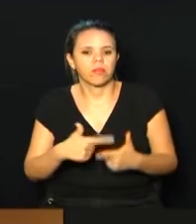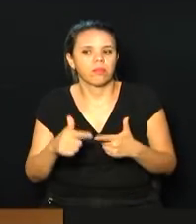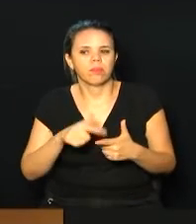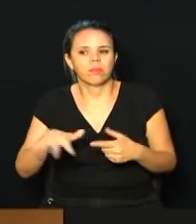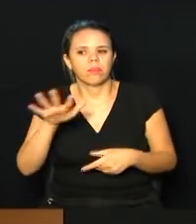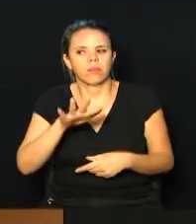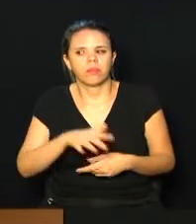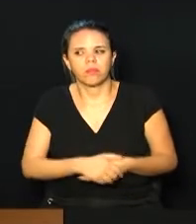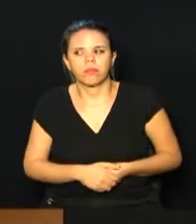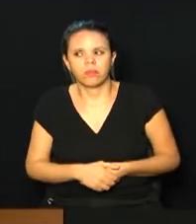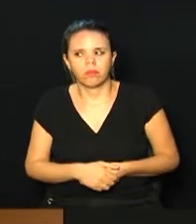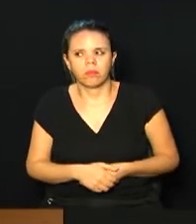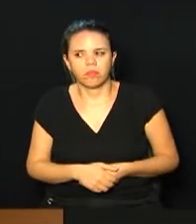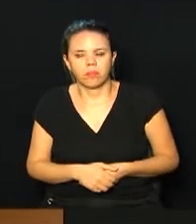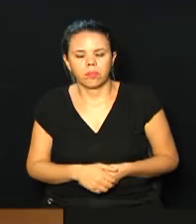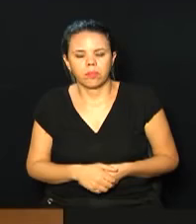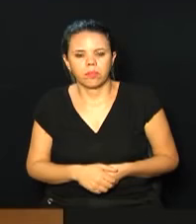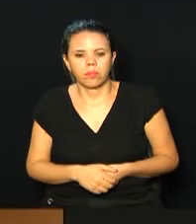problemas, né?